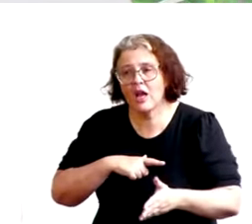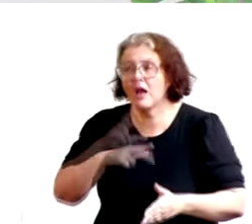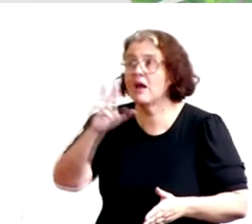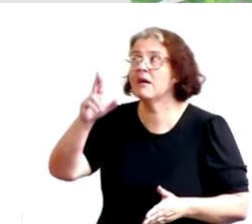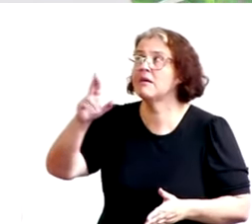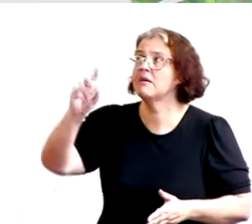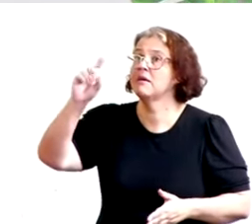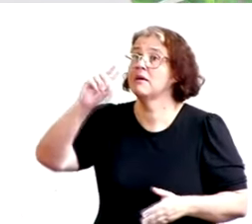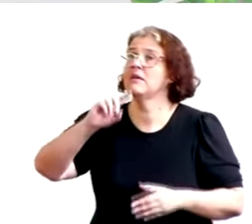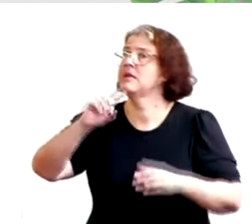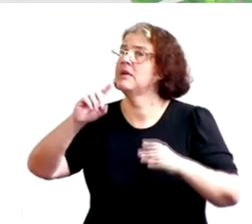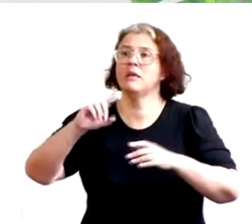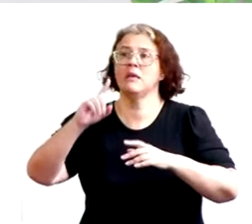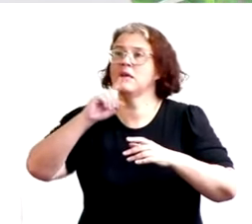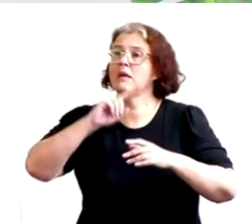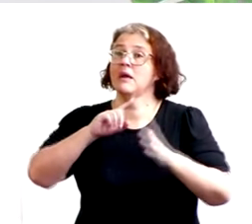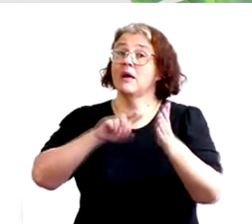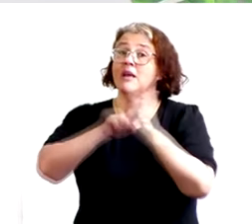não